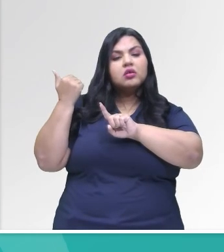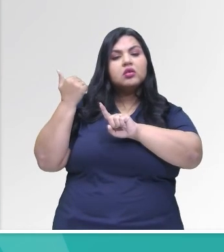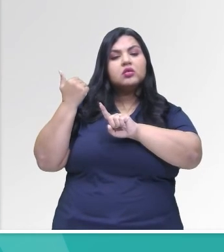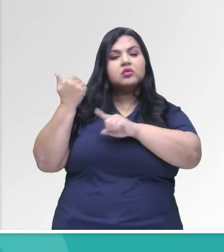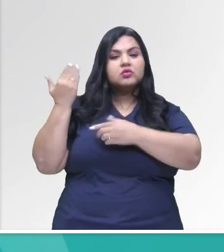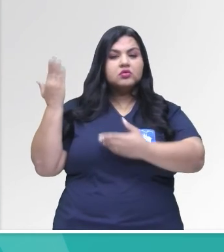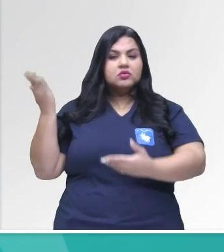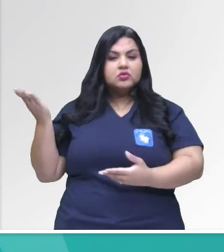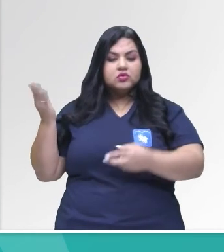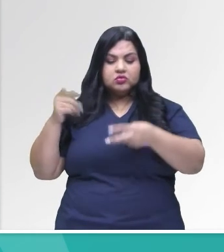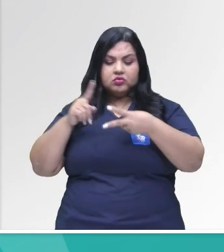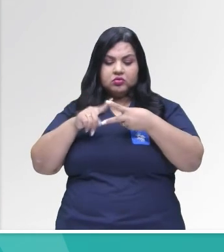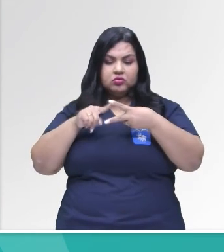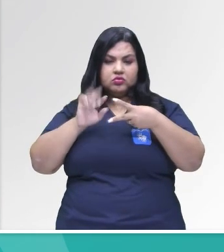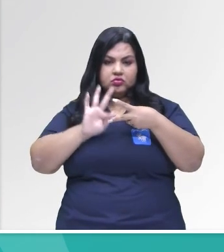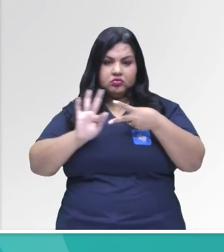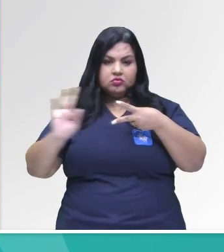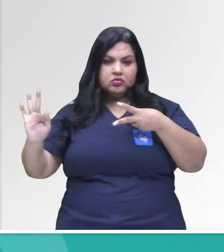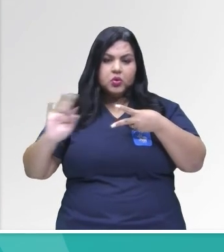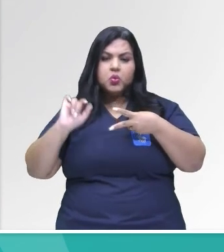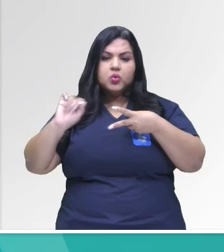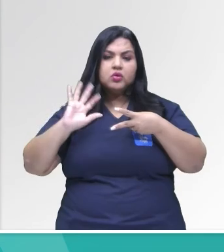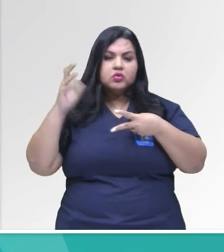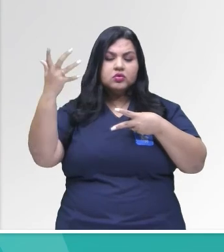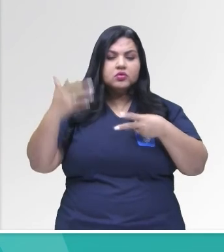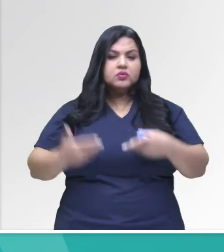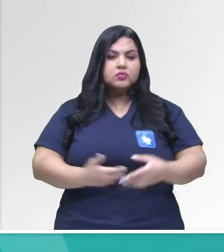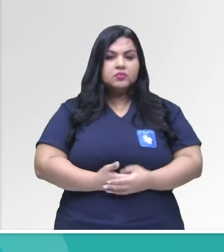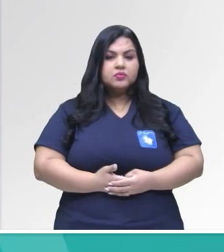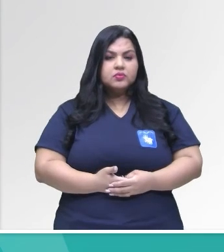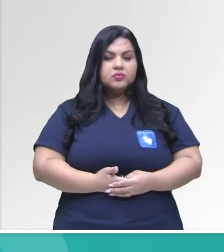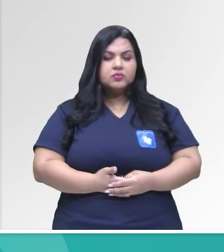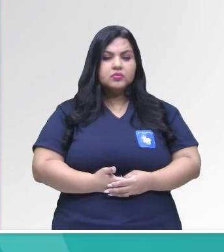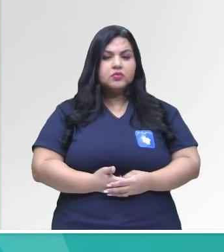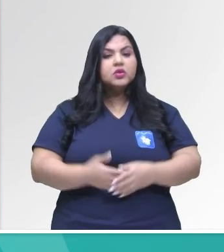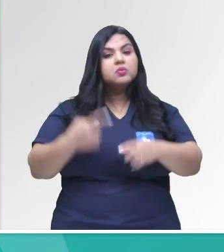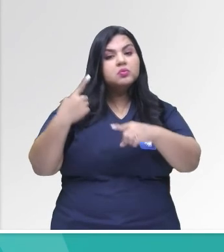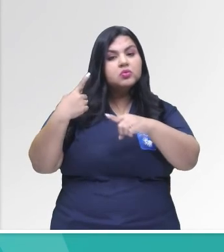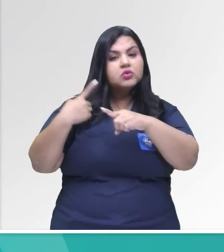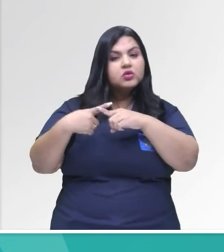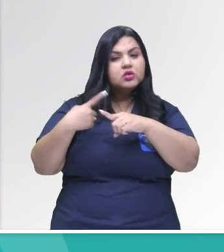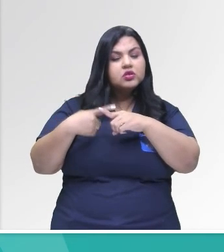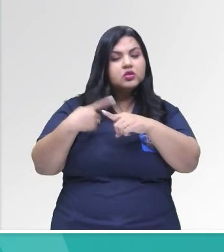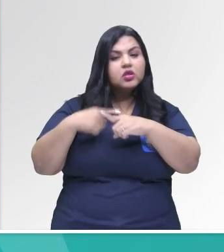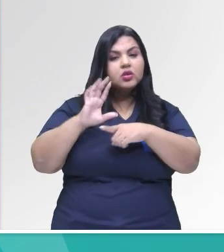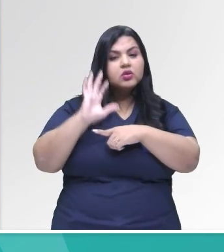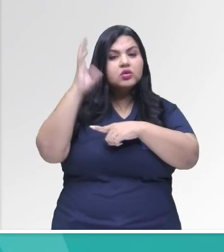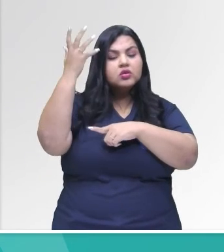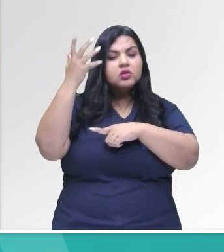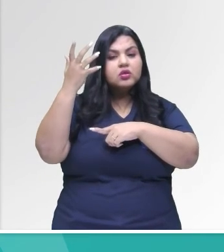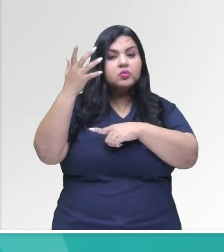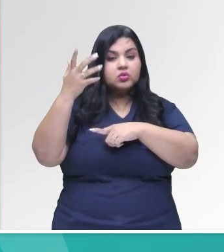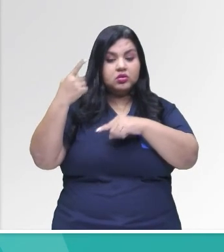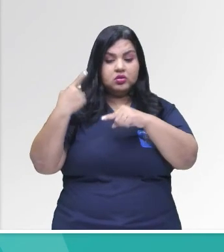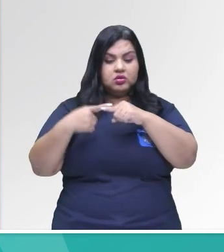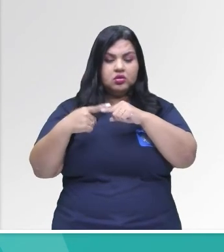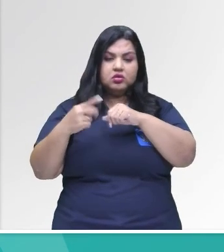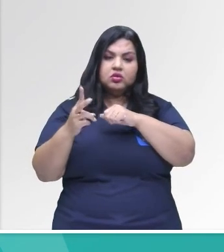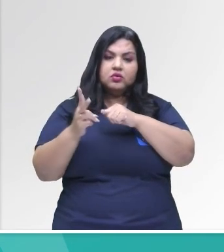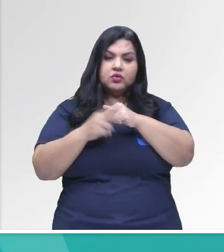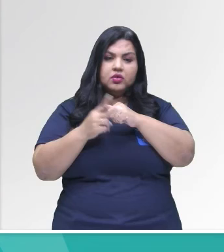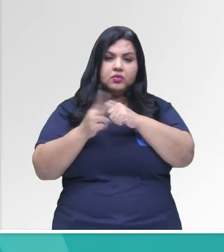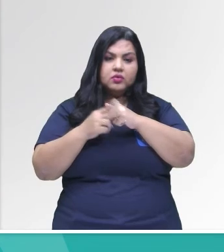caught. O que aconteceu? Por que aconteceu isso? Porque esses verbos são